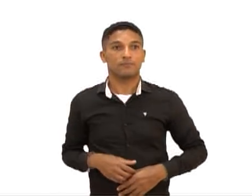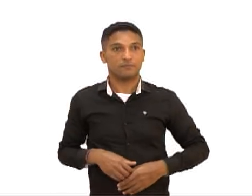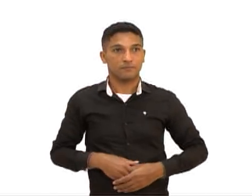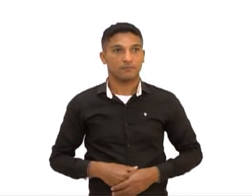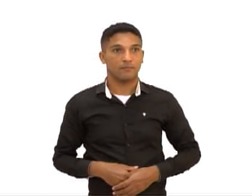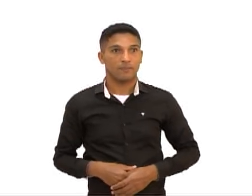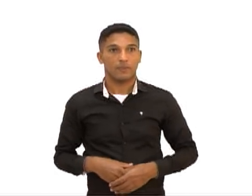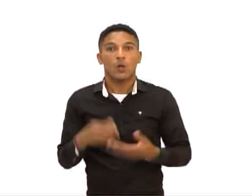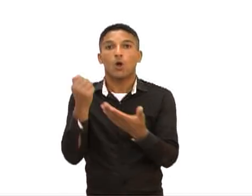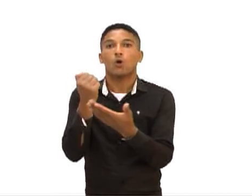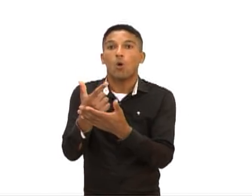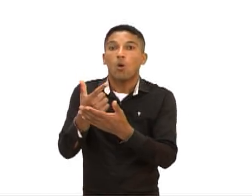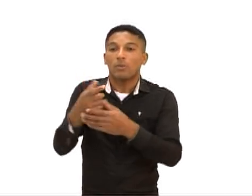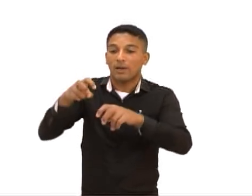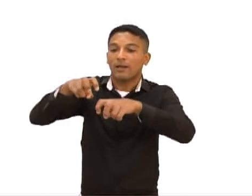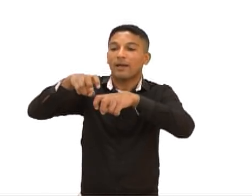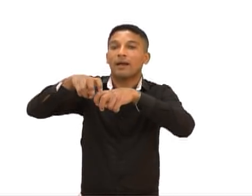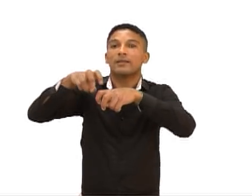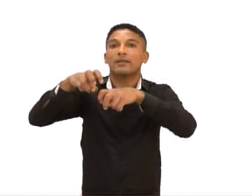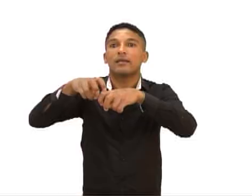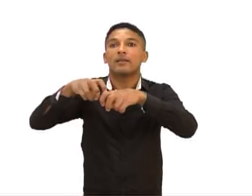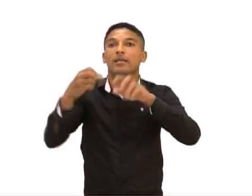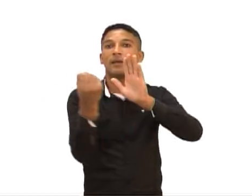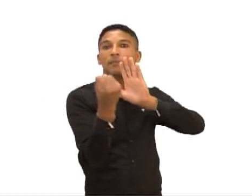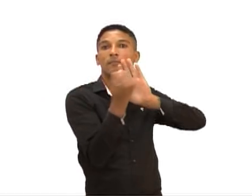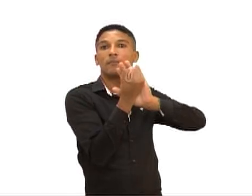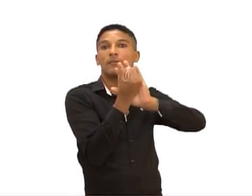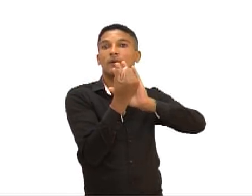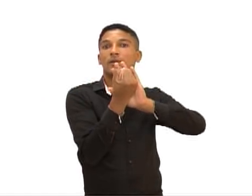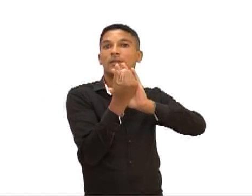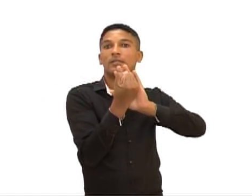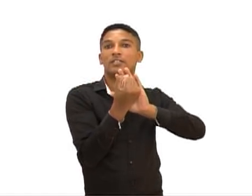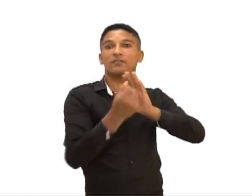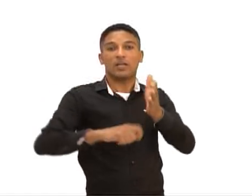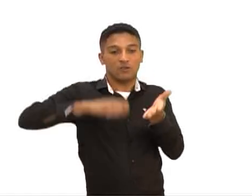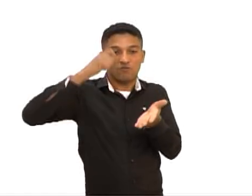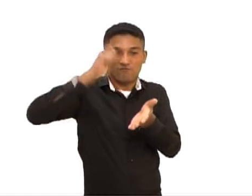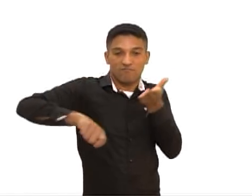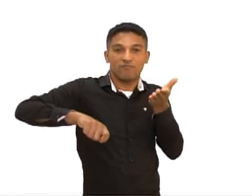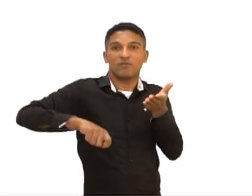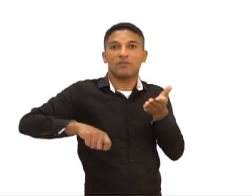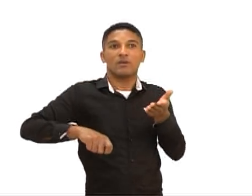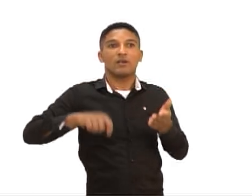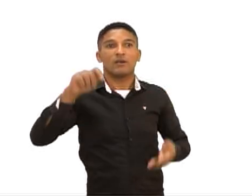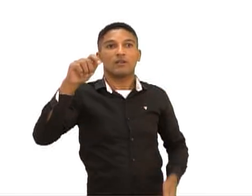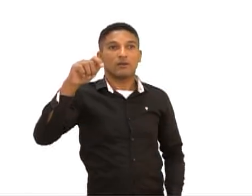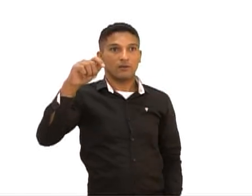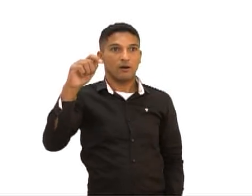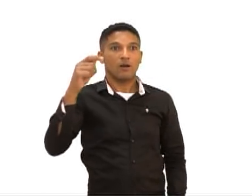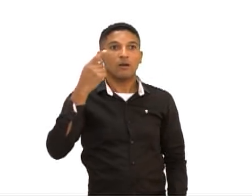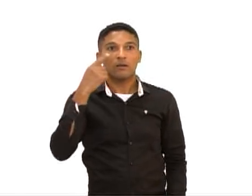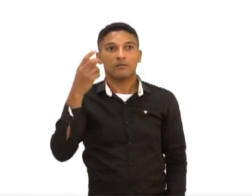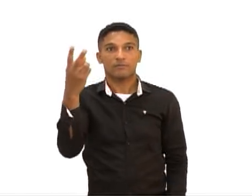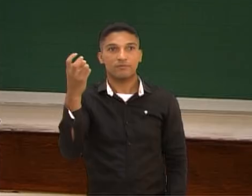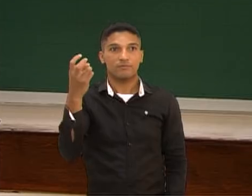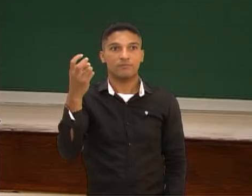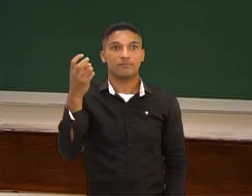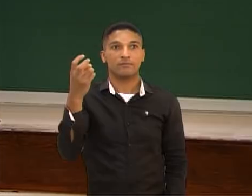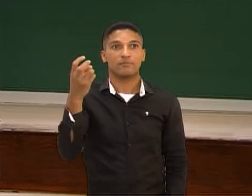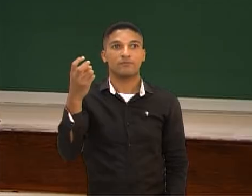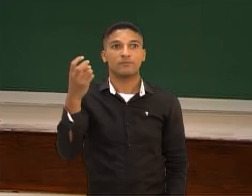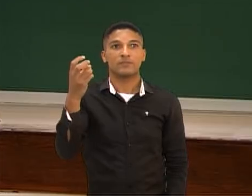certificação FSC e proteja as florestas sentado. Ali vocês têm as imagens, né,